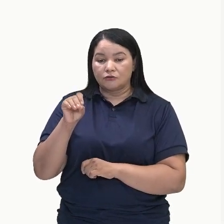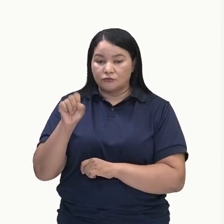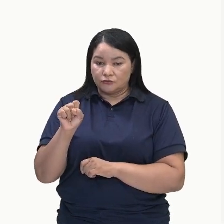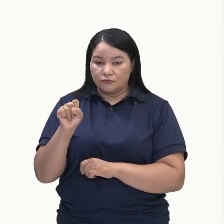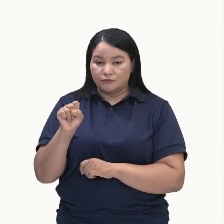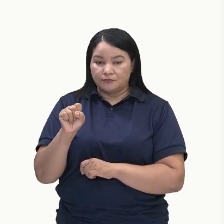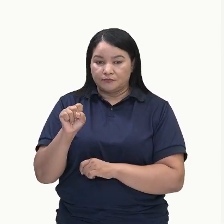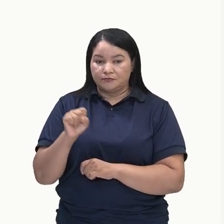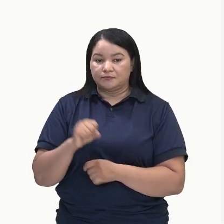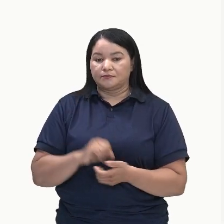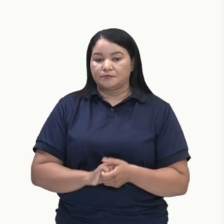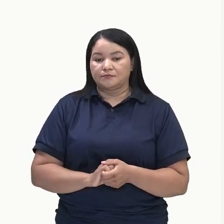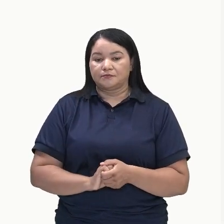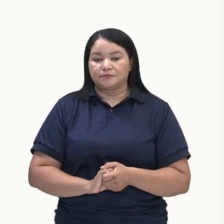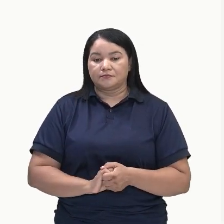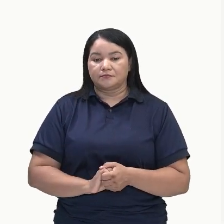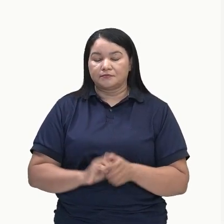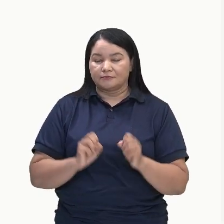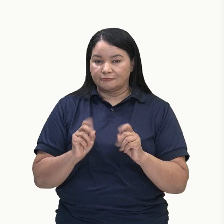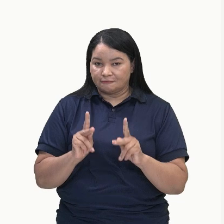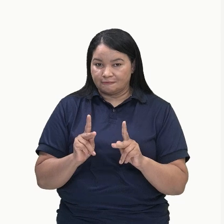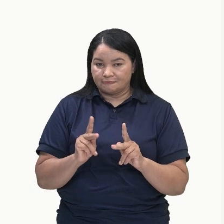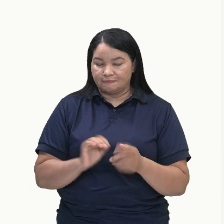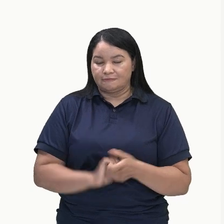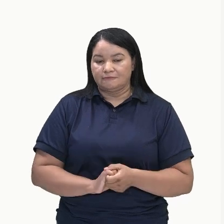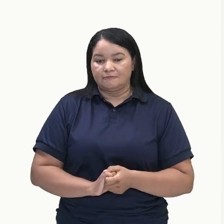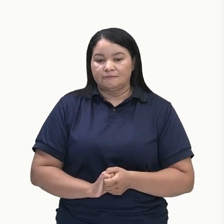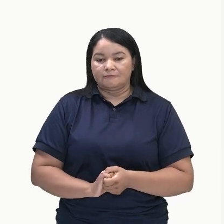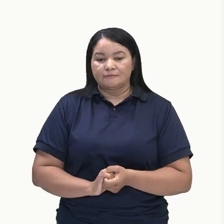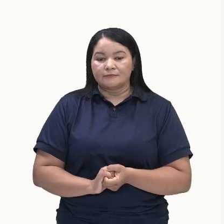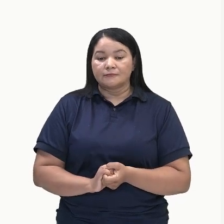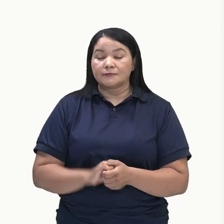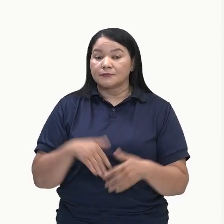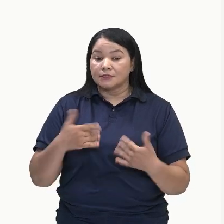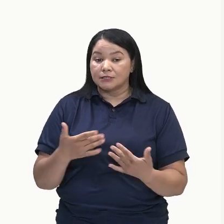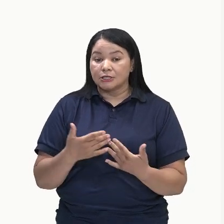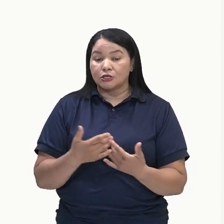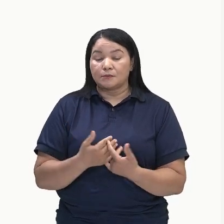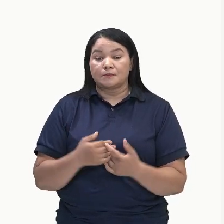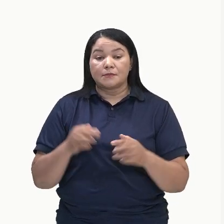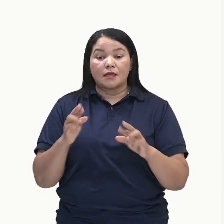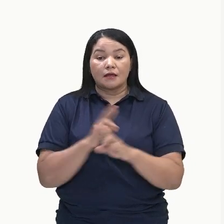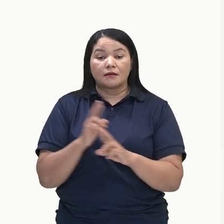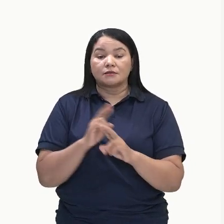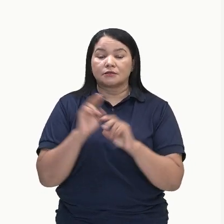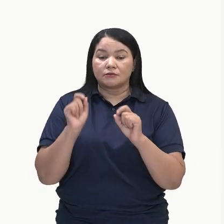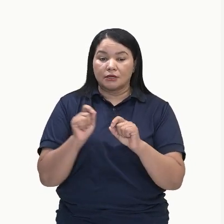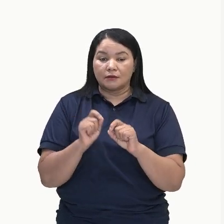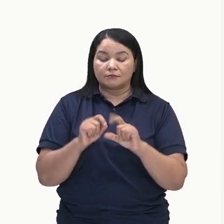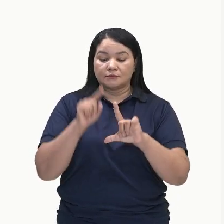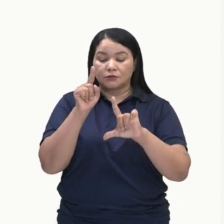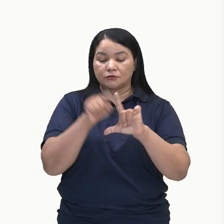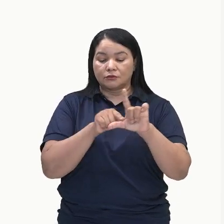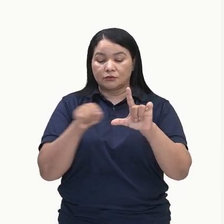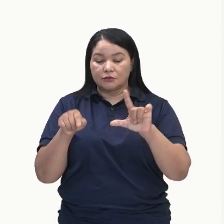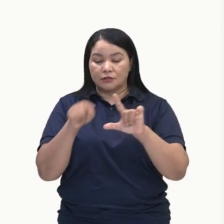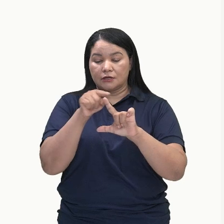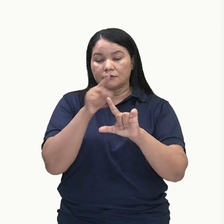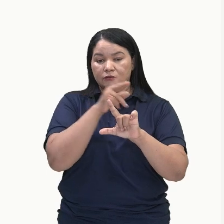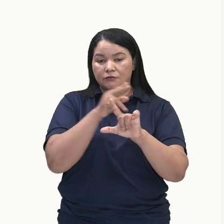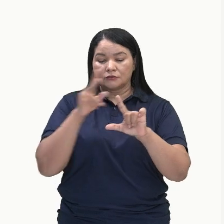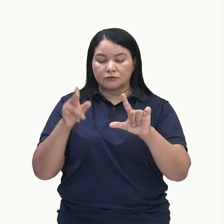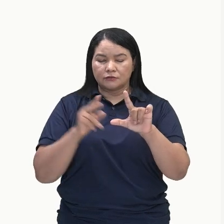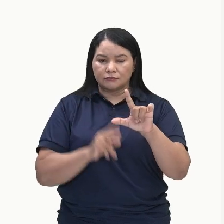triângulo ABC. Tranquilo? Mas em relação ao triângulo equilátero, tem uma observação que vale a pena ser feita